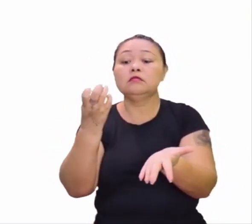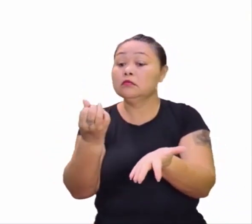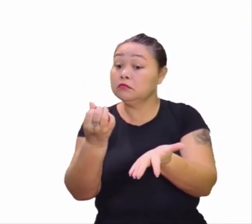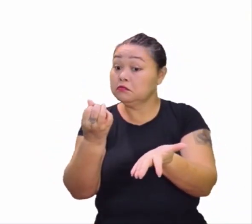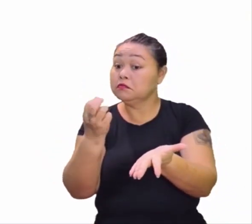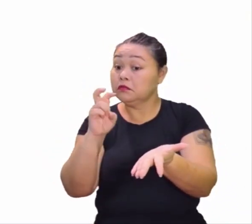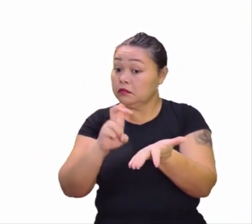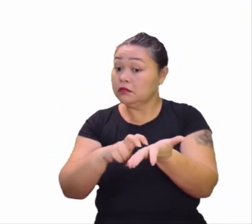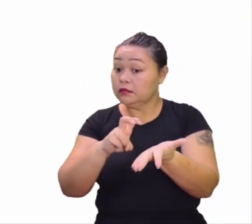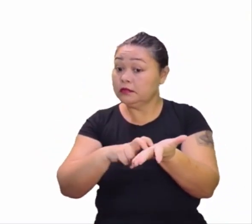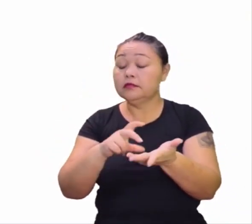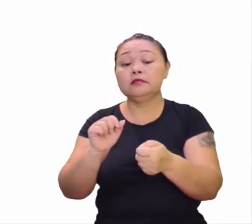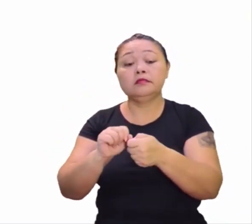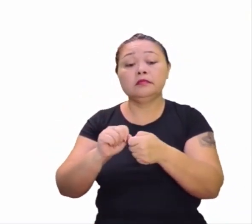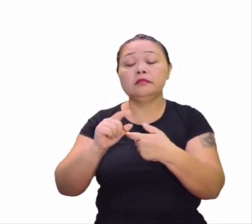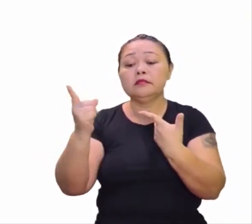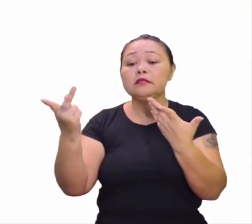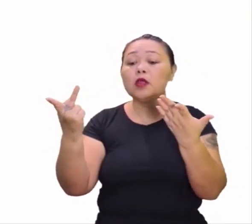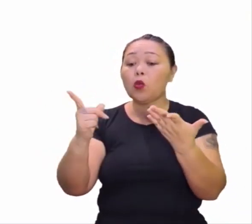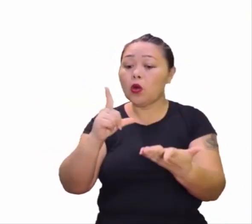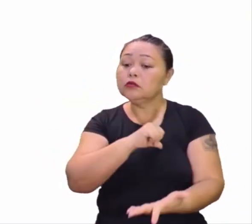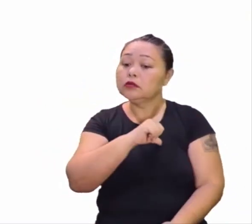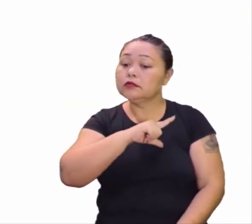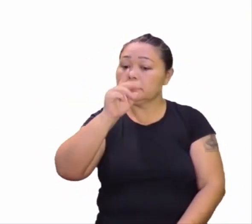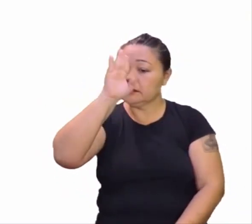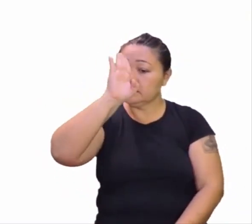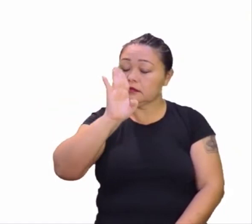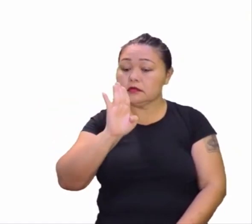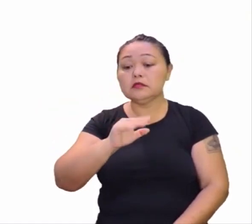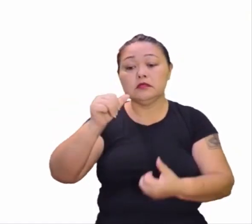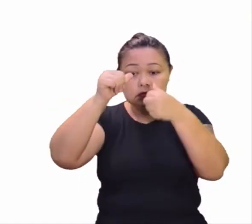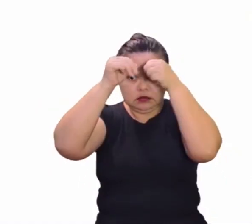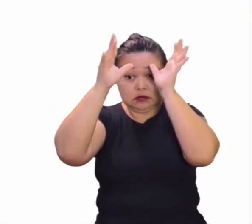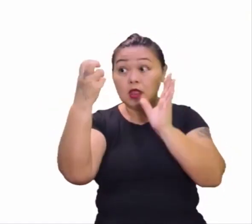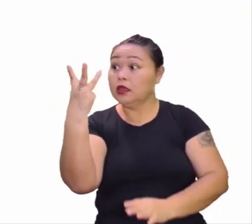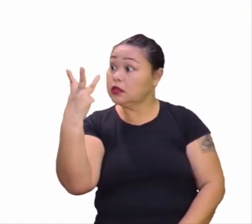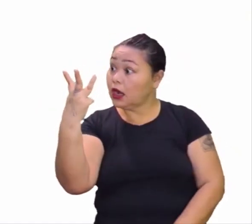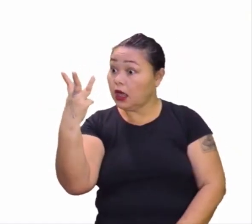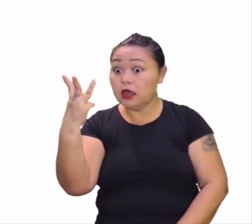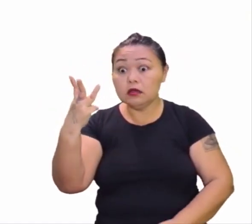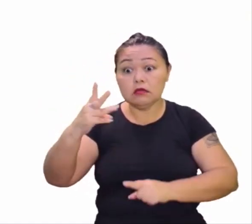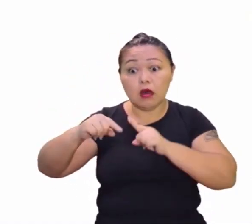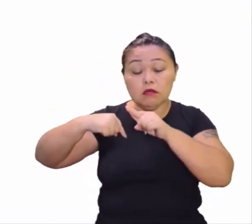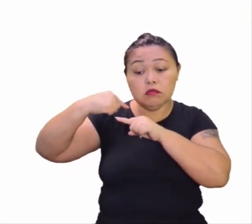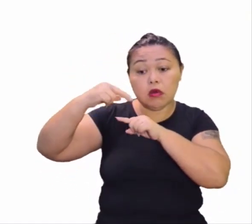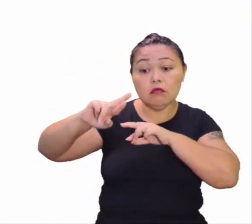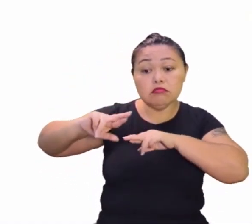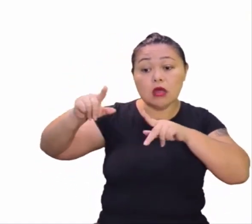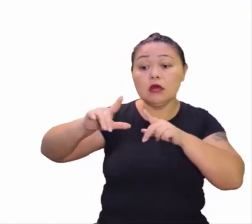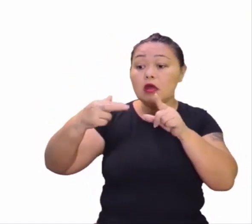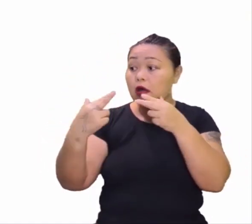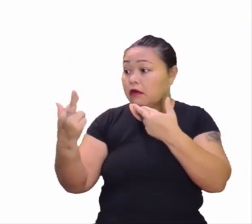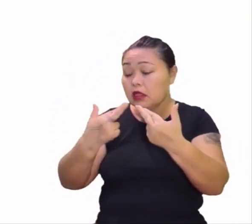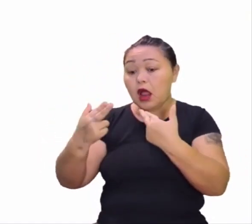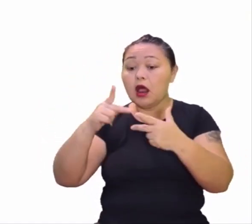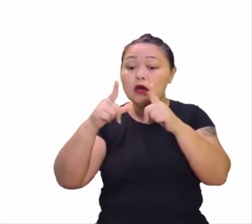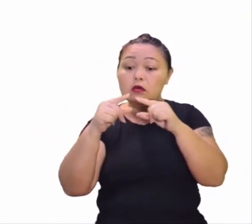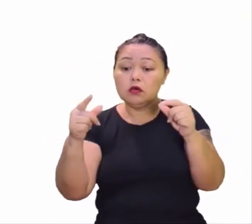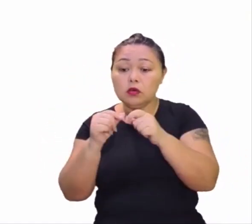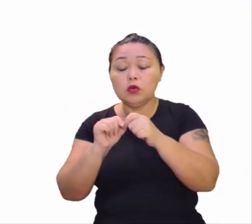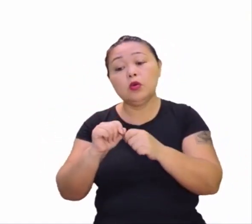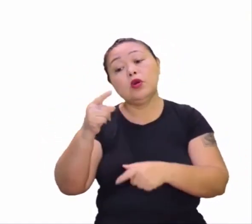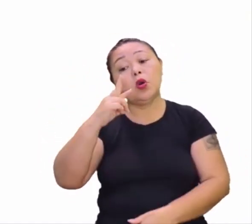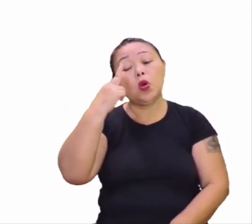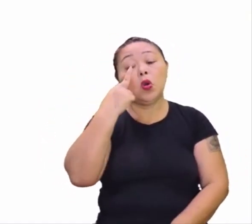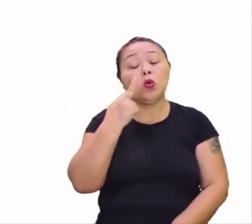manhã. Então, no horário de verão, quando acontece aqui no Brasil, o Acre fica com 3 horas de diferença em relação ao horário de Brasília e Rondônia